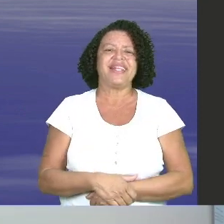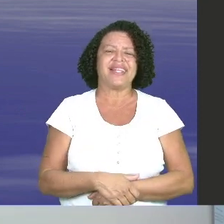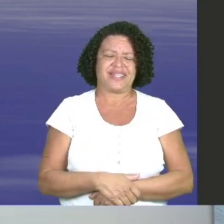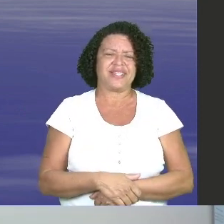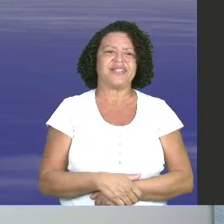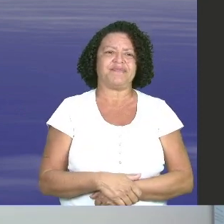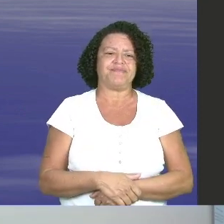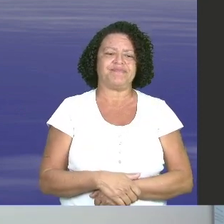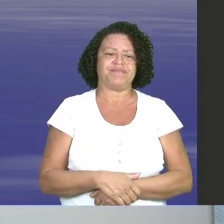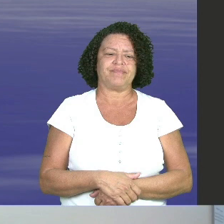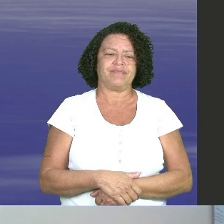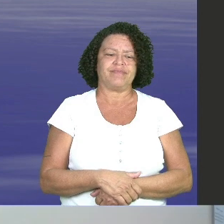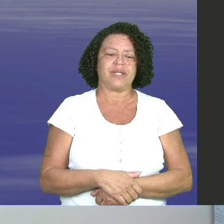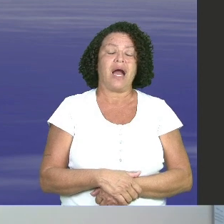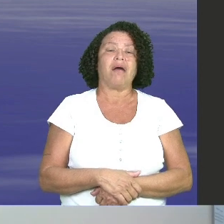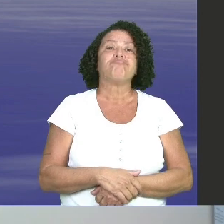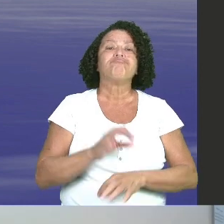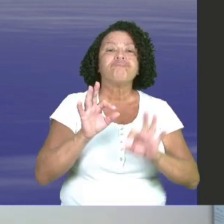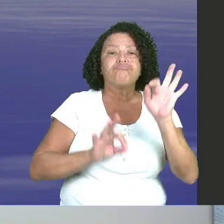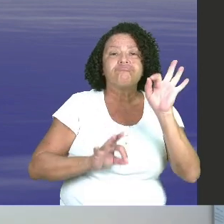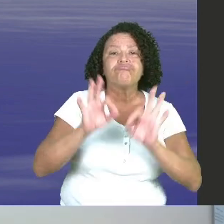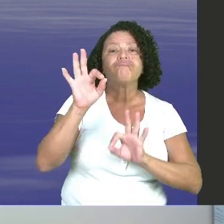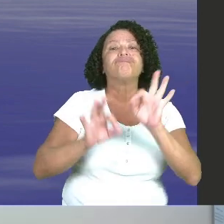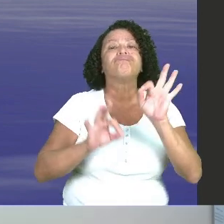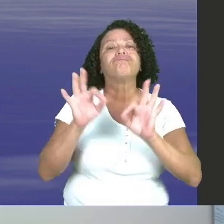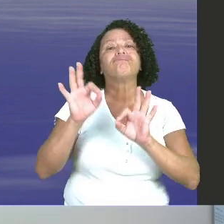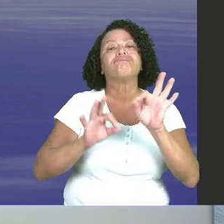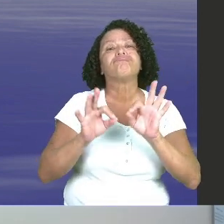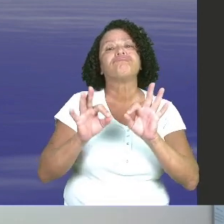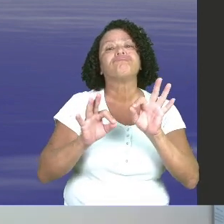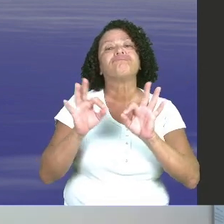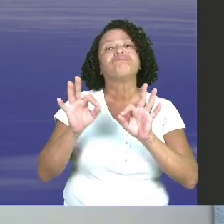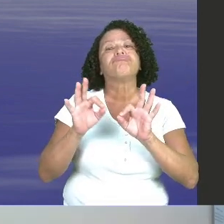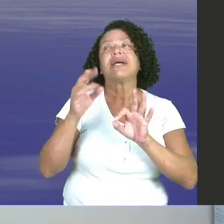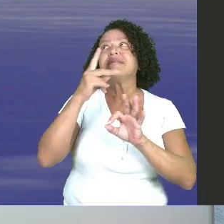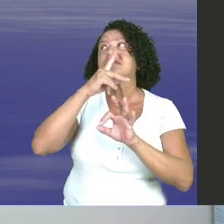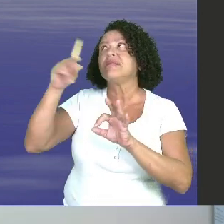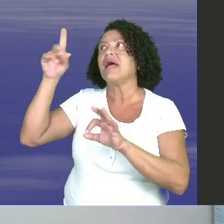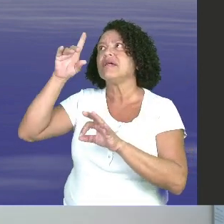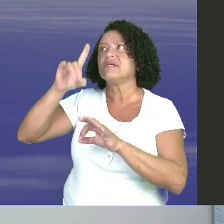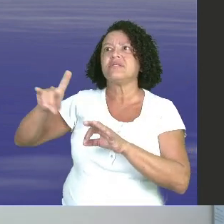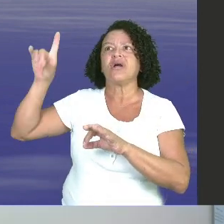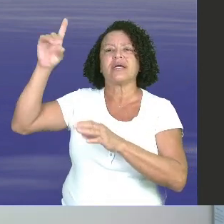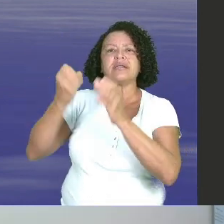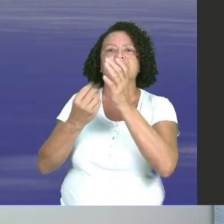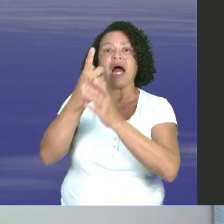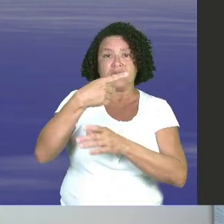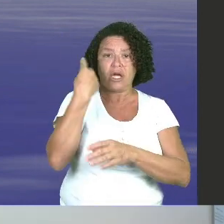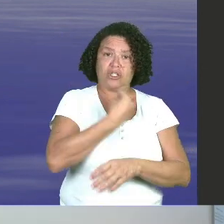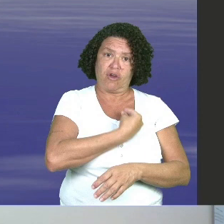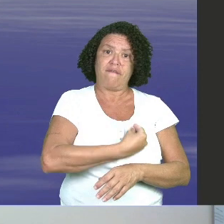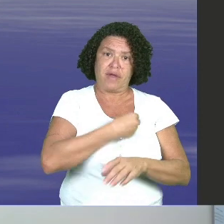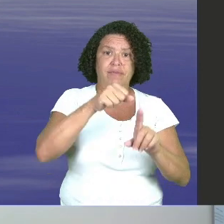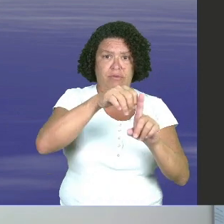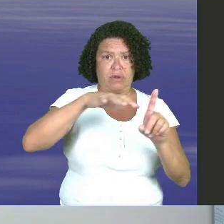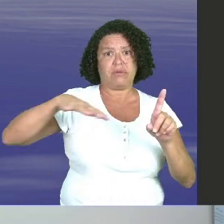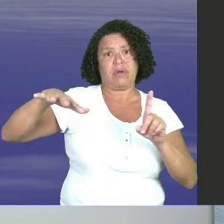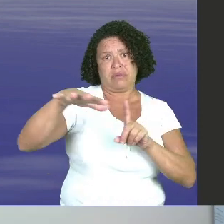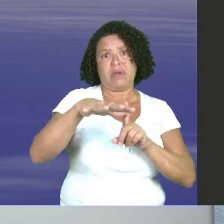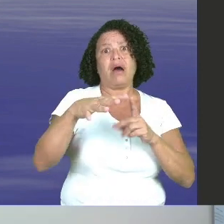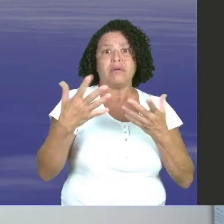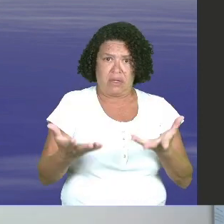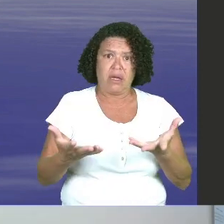Cooperação na obra do Criador. Nós vivemos em sociedade nós iremos viver. Nós vivemos em